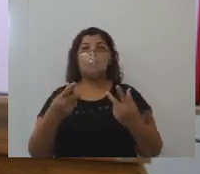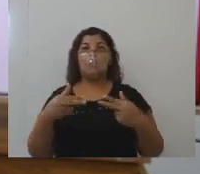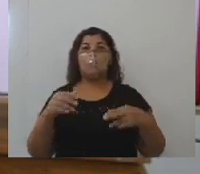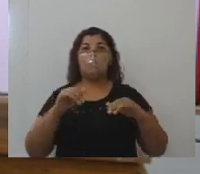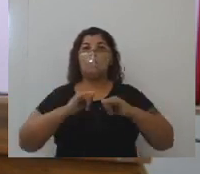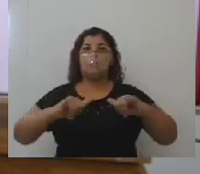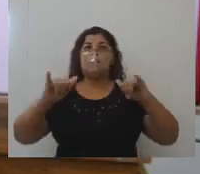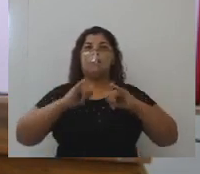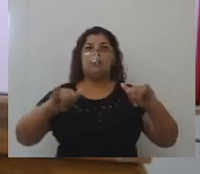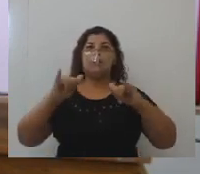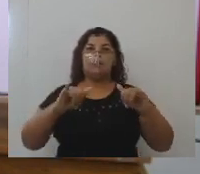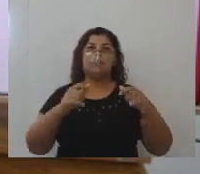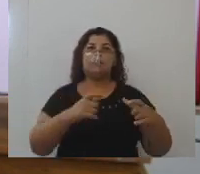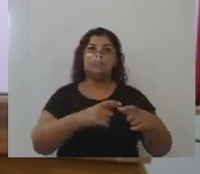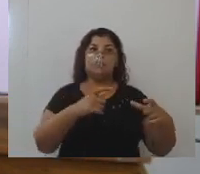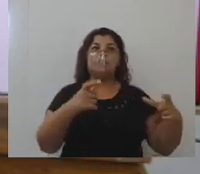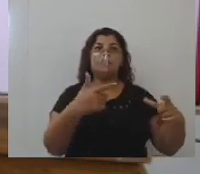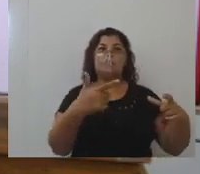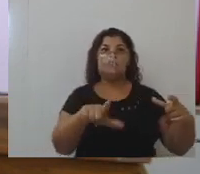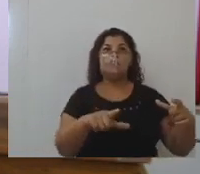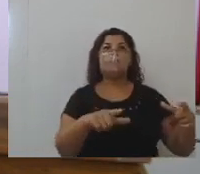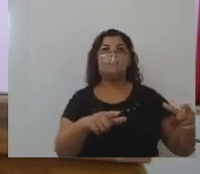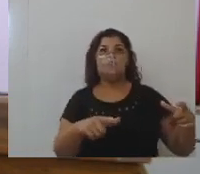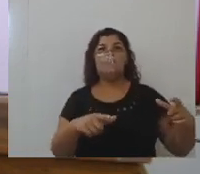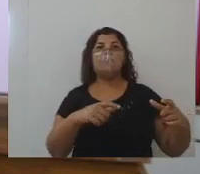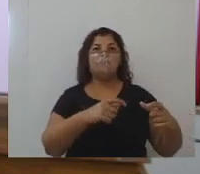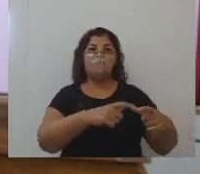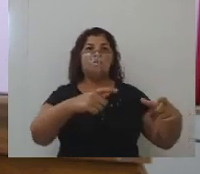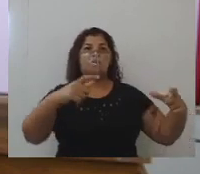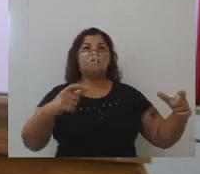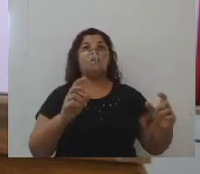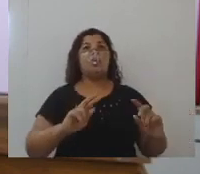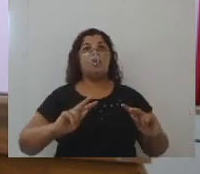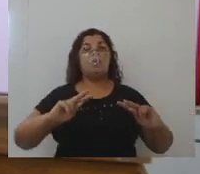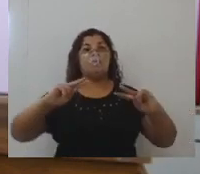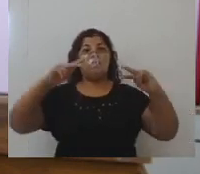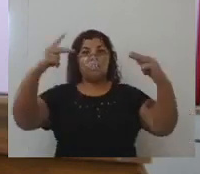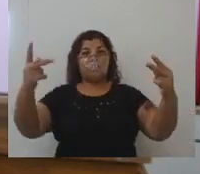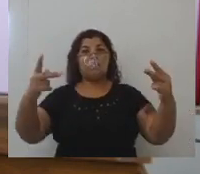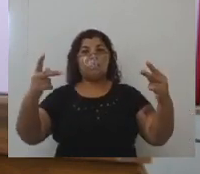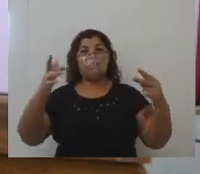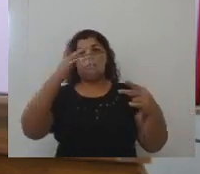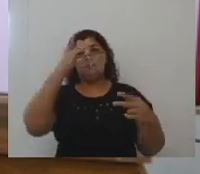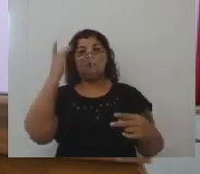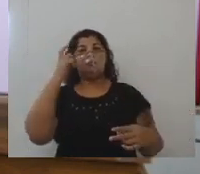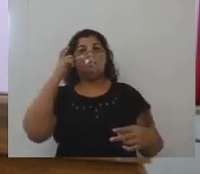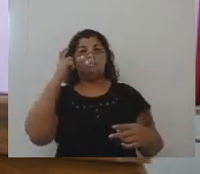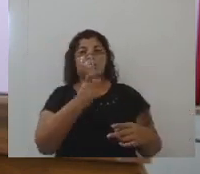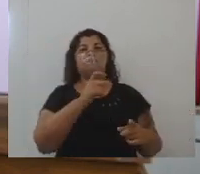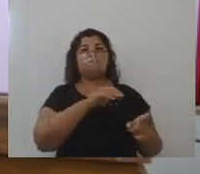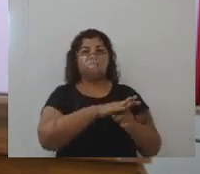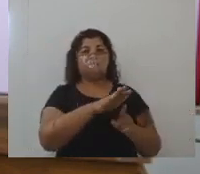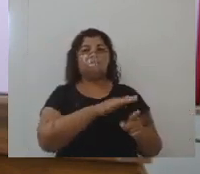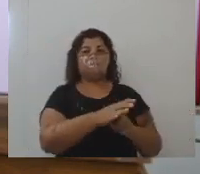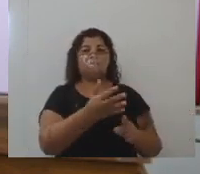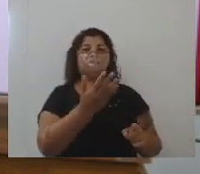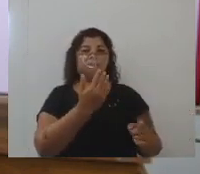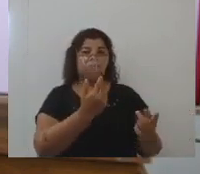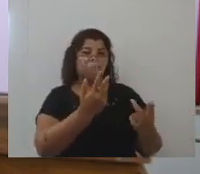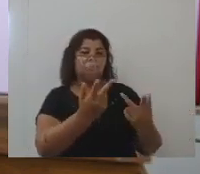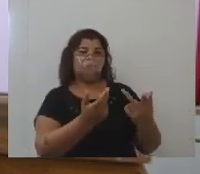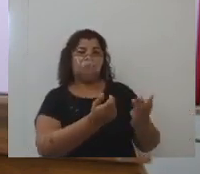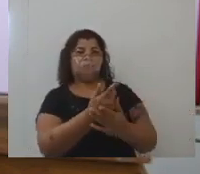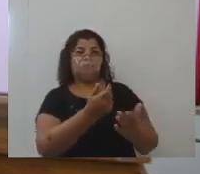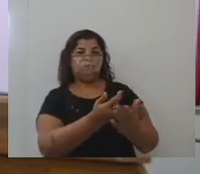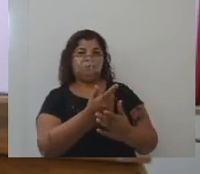esse produto ele possa ser ofertado mais, para que as pessoas possam consumir mais esse produto. Então, toda vez que você vê